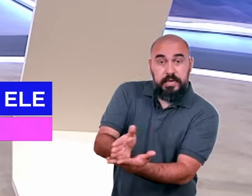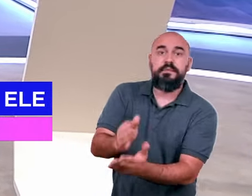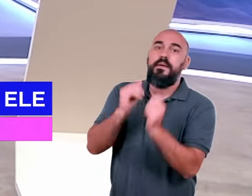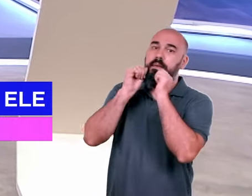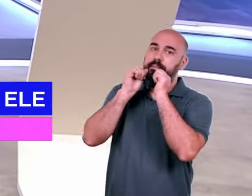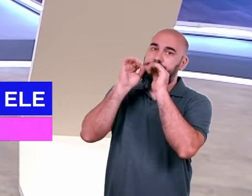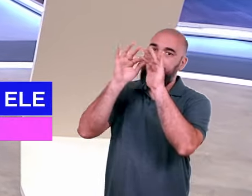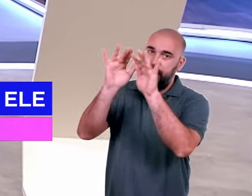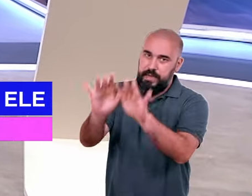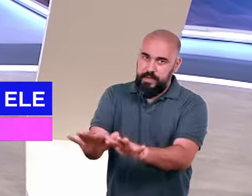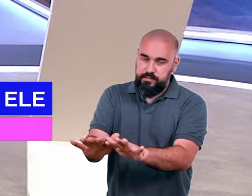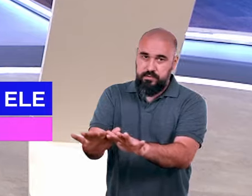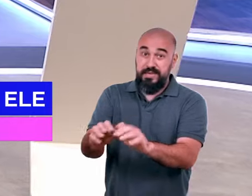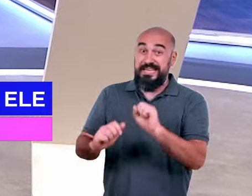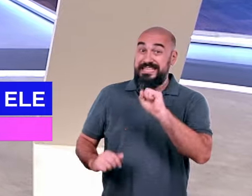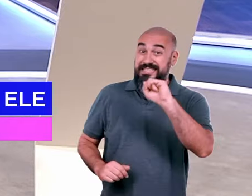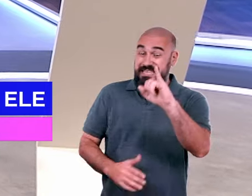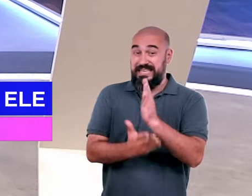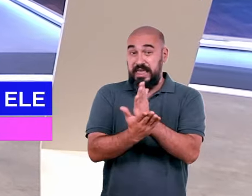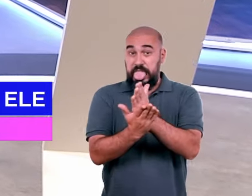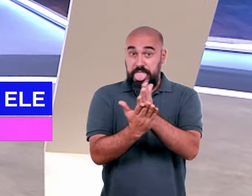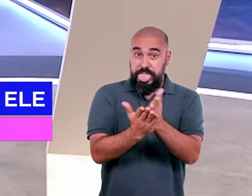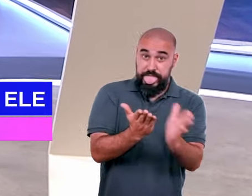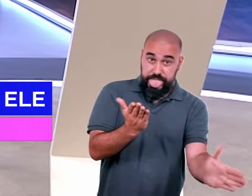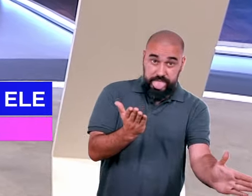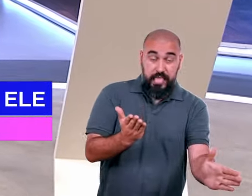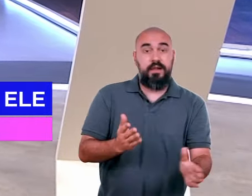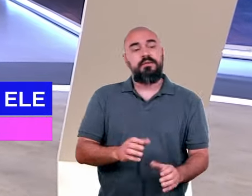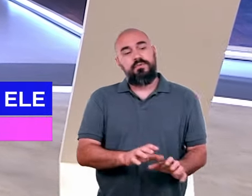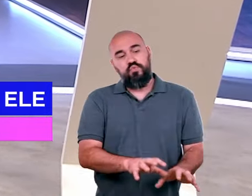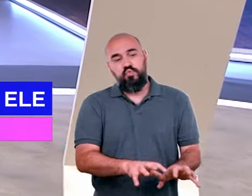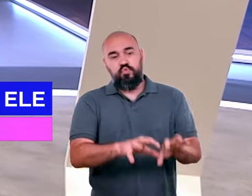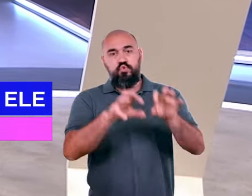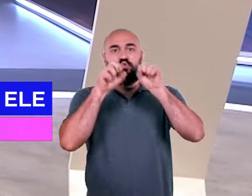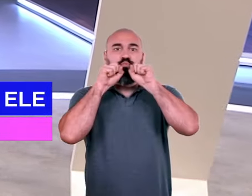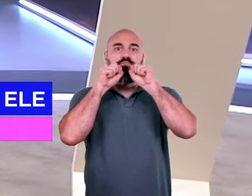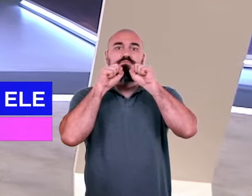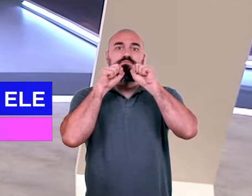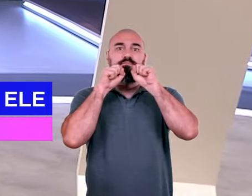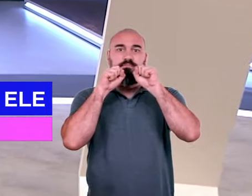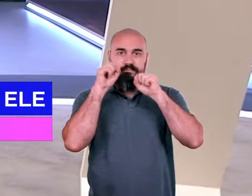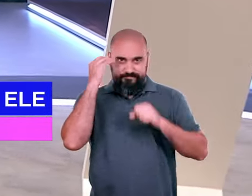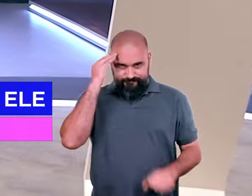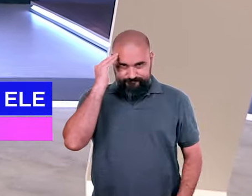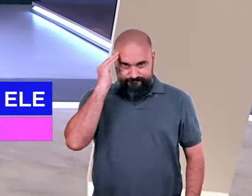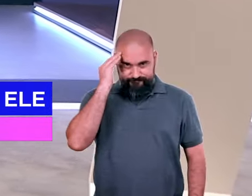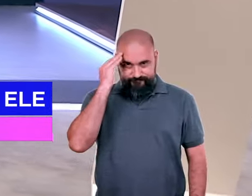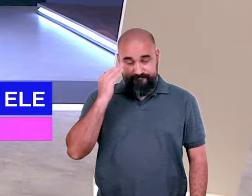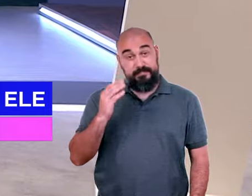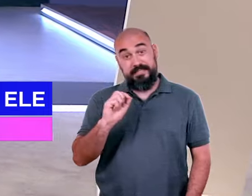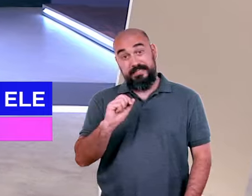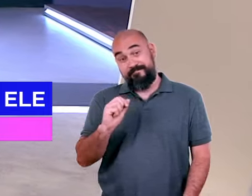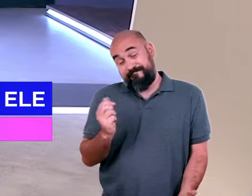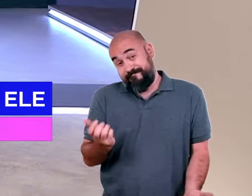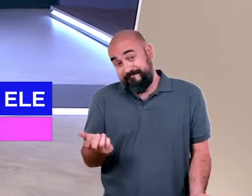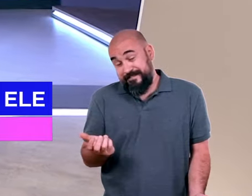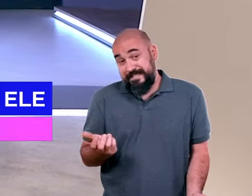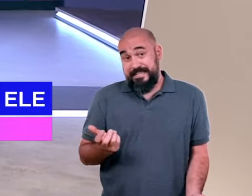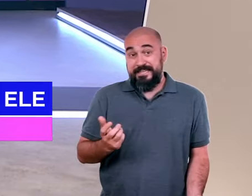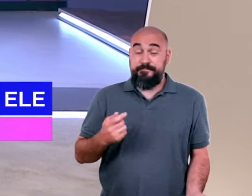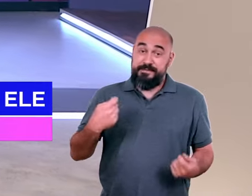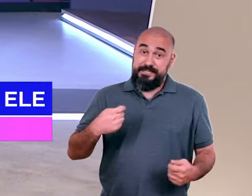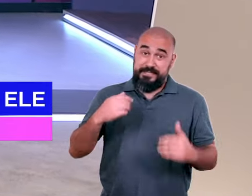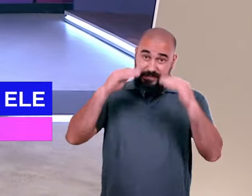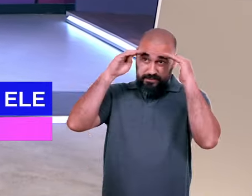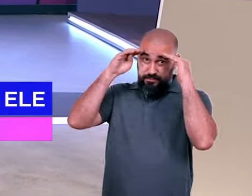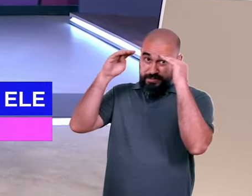Deus. É obedecerem à voz dele. Seguir o caminho que Deus estabeleceu. Então, se você seguir outro caminho, a bênção